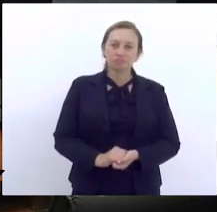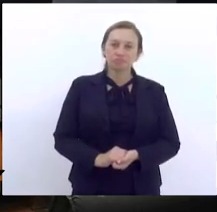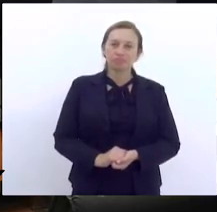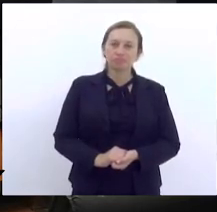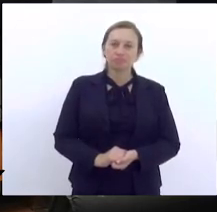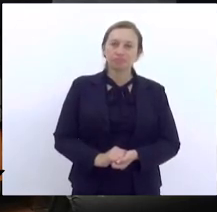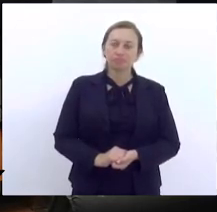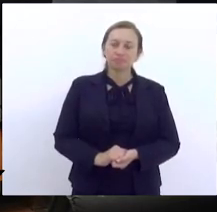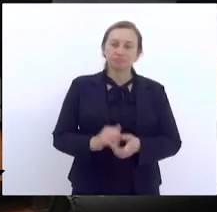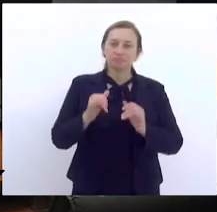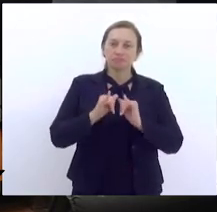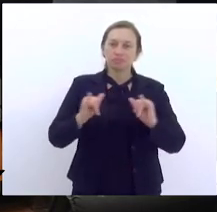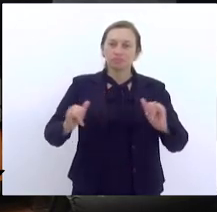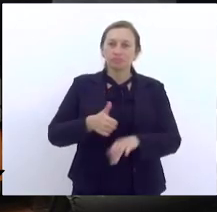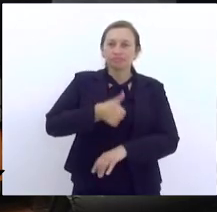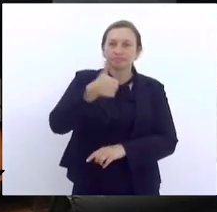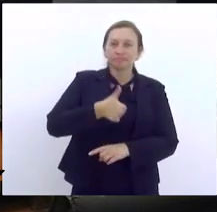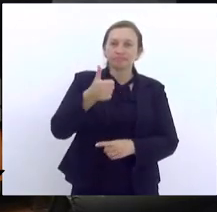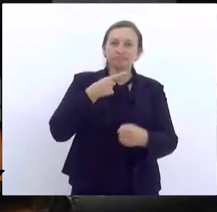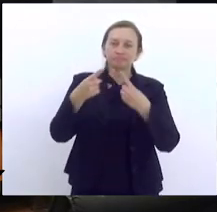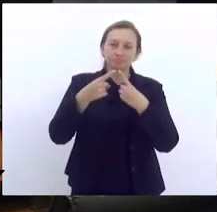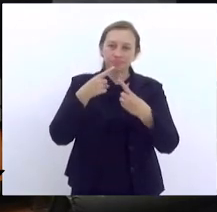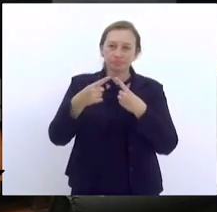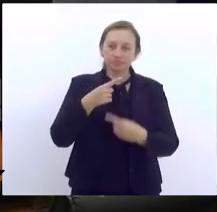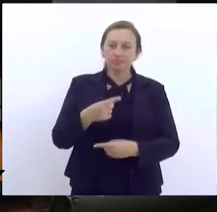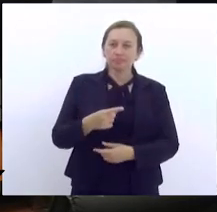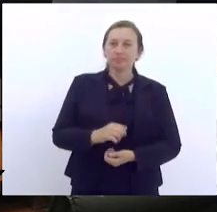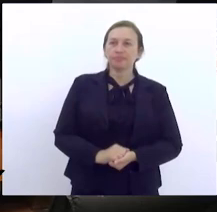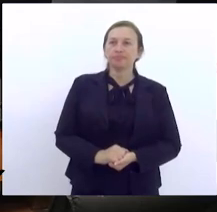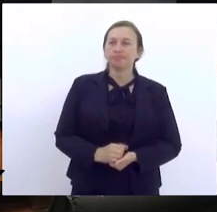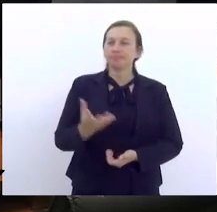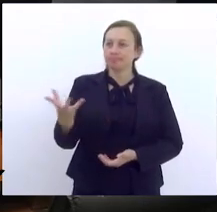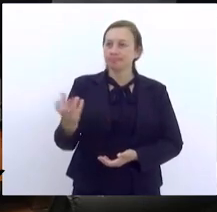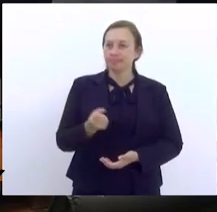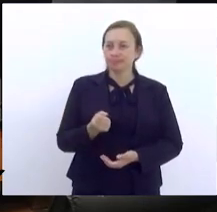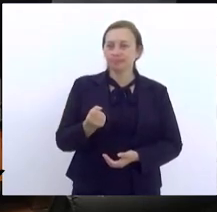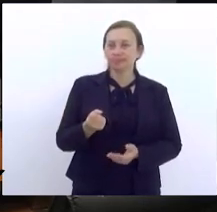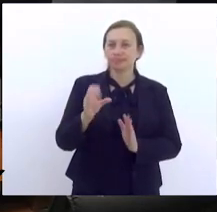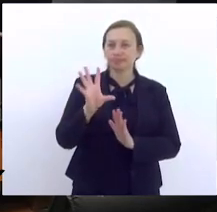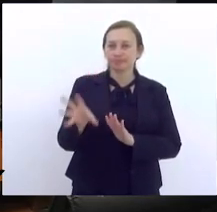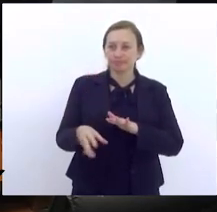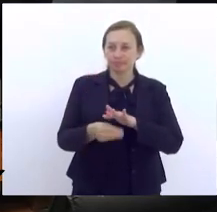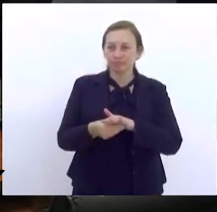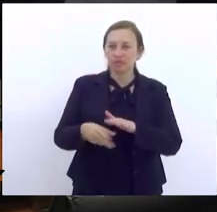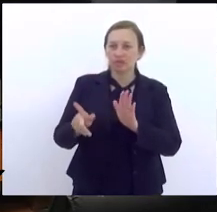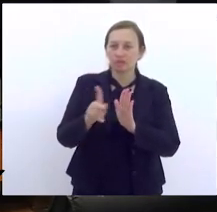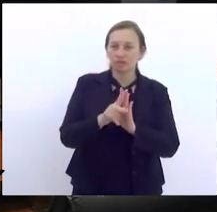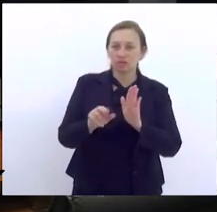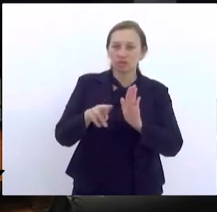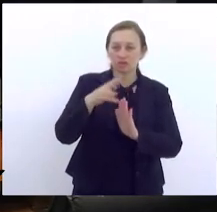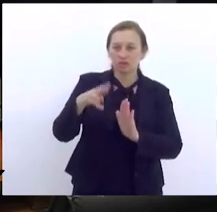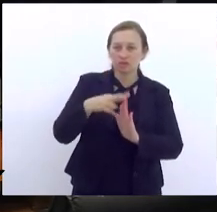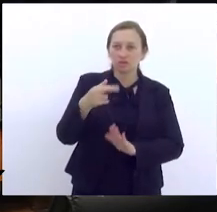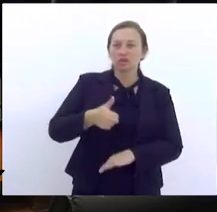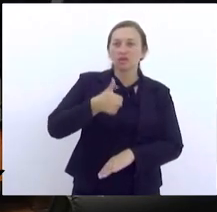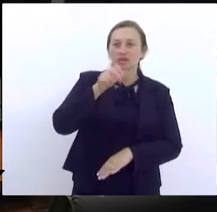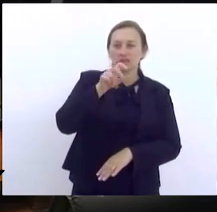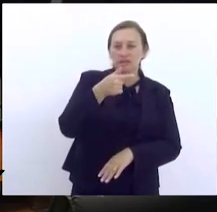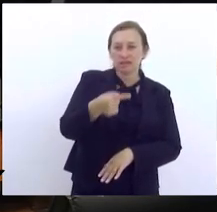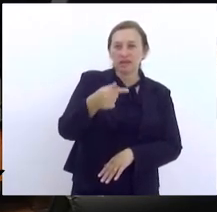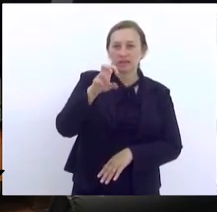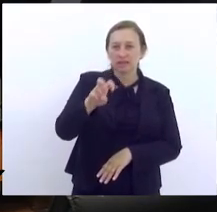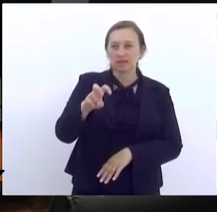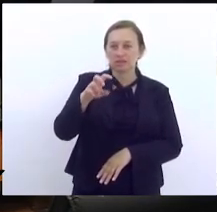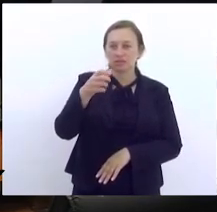anuncio em primeira discussão segundo dia para recebimento de emendas projeto de resolução número 75 de